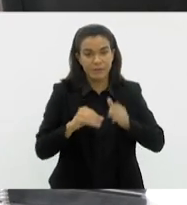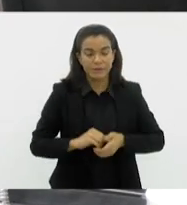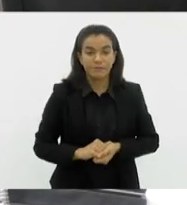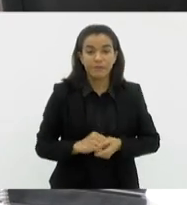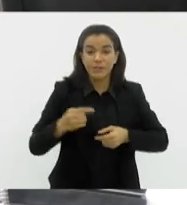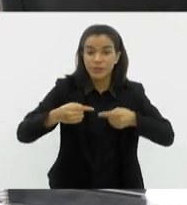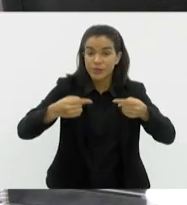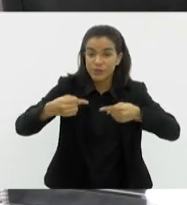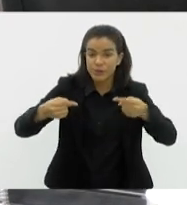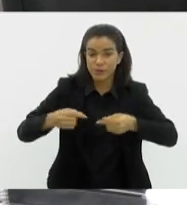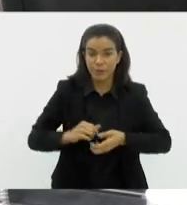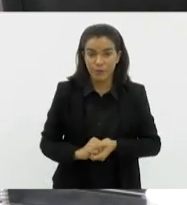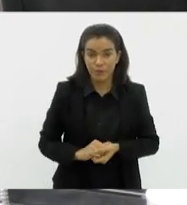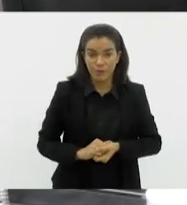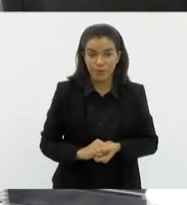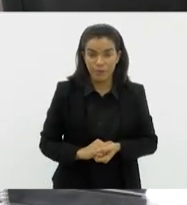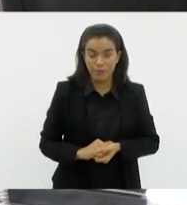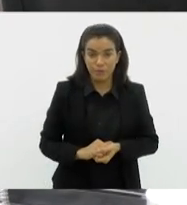Em discussão.